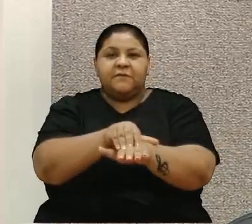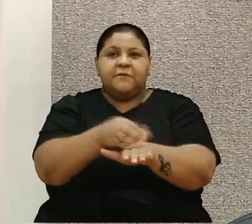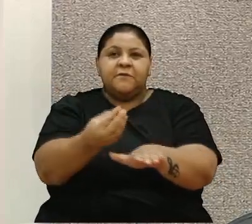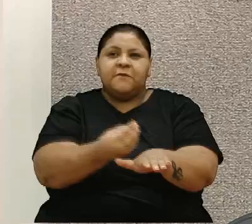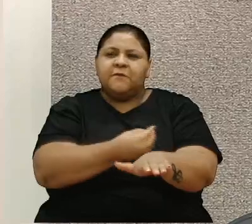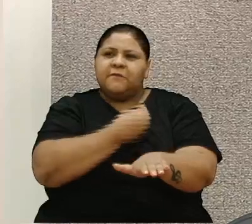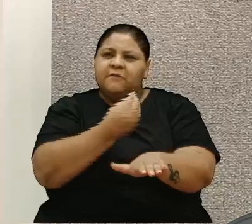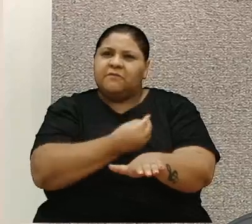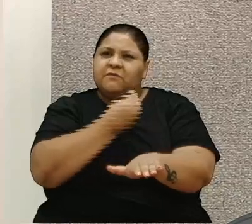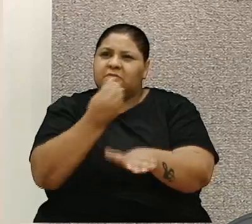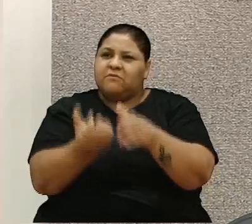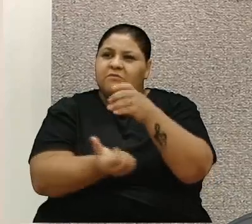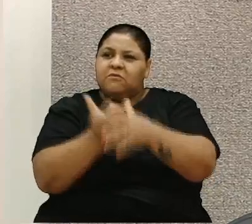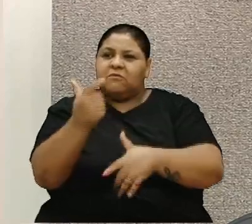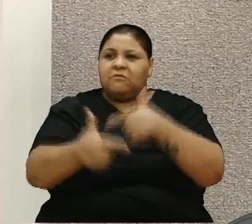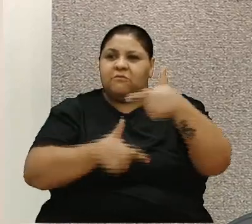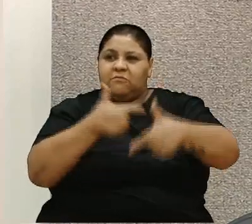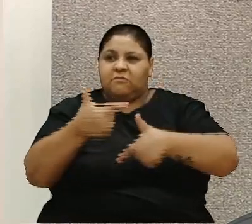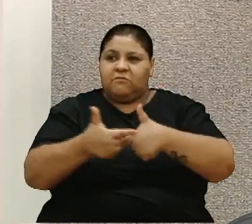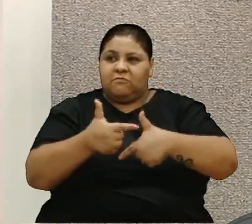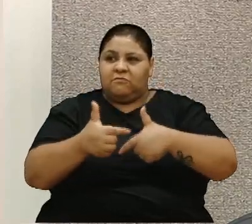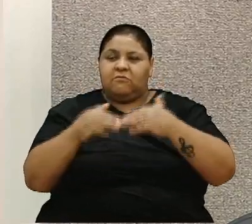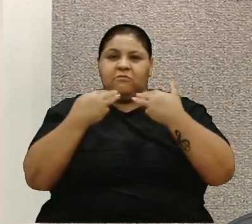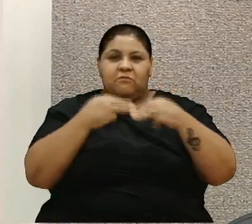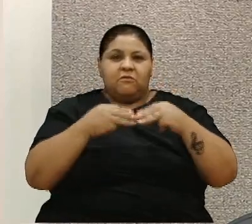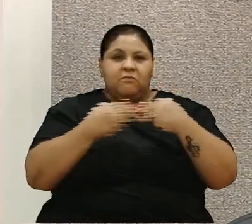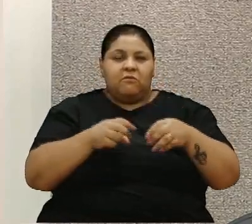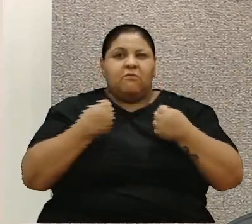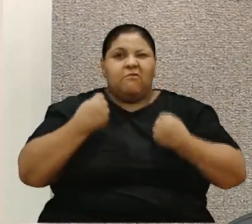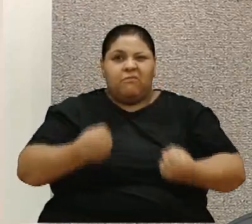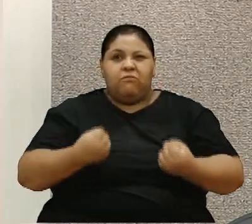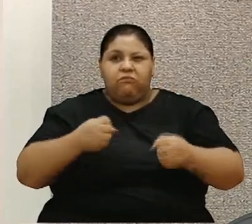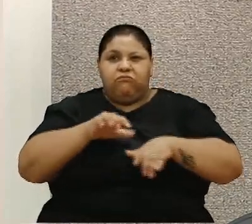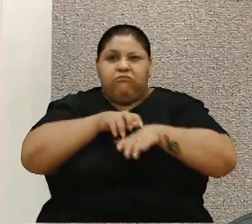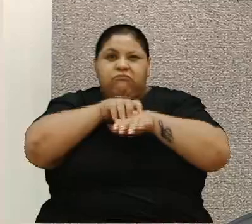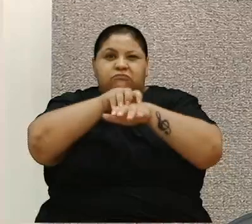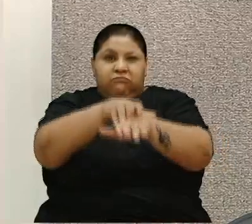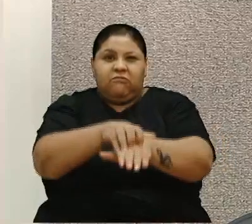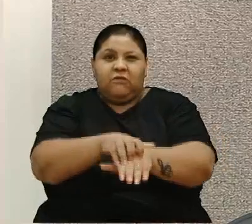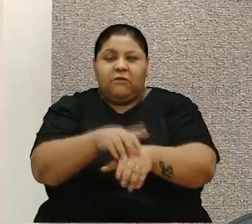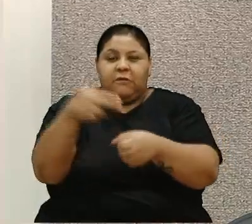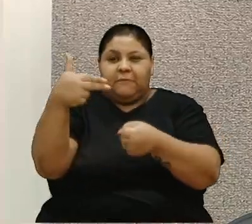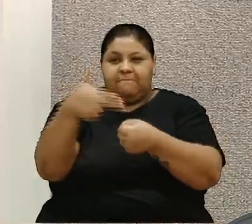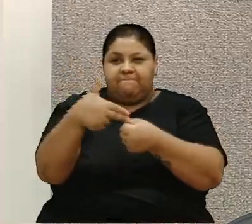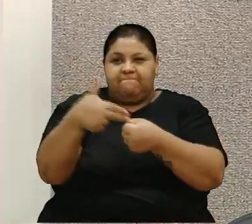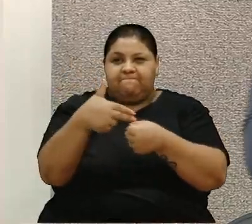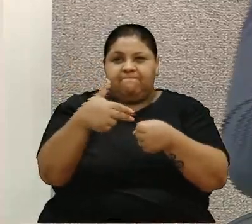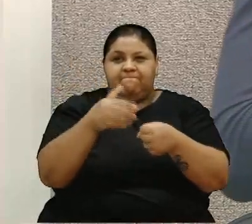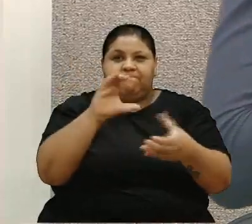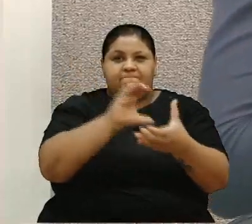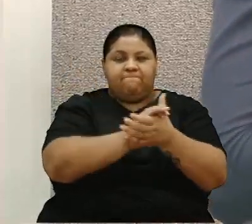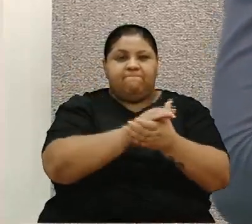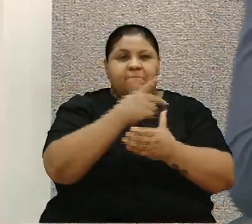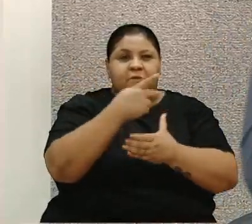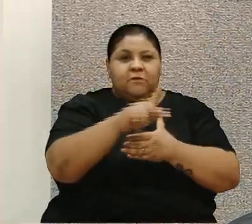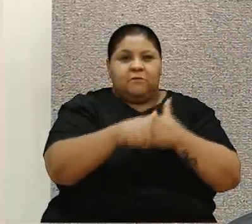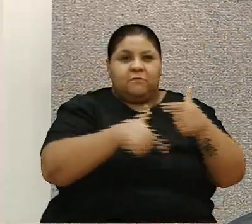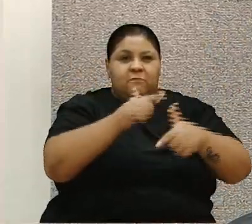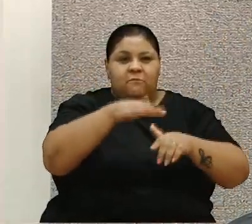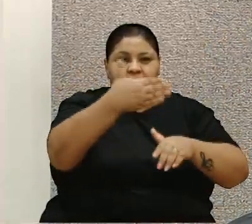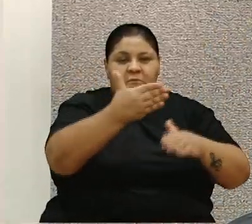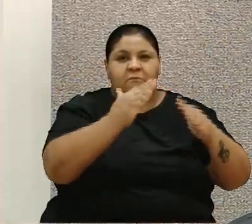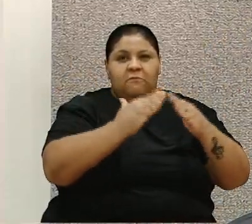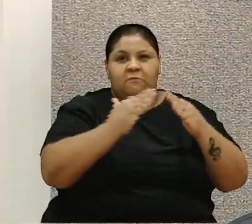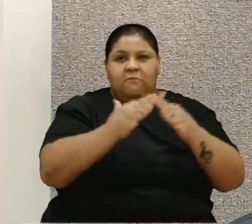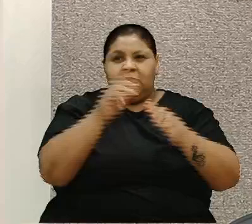secas, gerando mais empregos com caminhões pesados e tanques para transporte de combustível. Leonardo cuidava dos negócios fora de casa e Azélia do lar